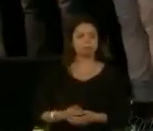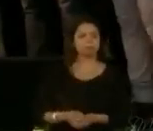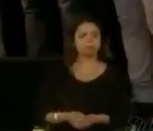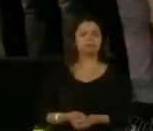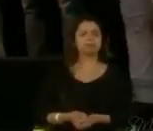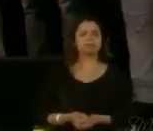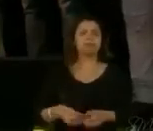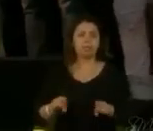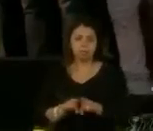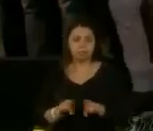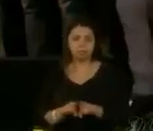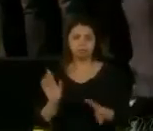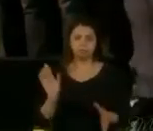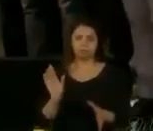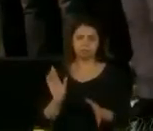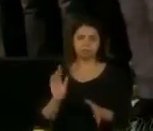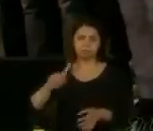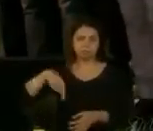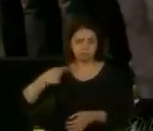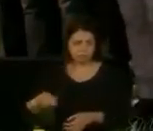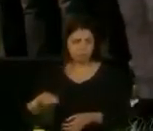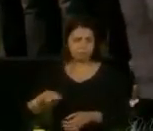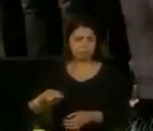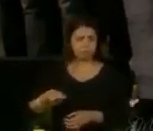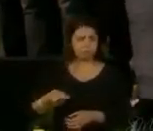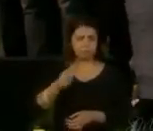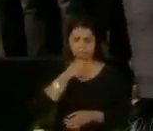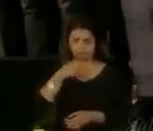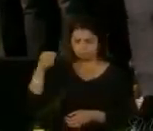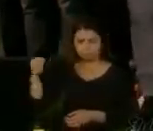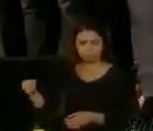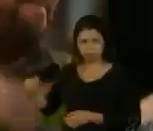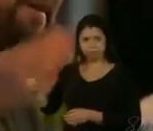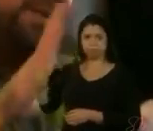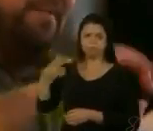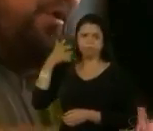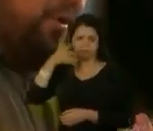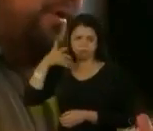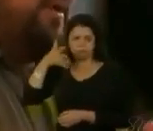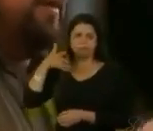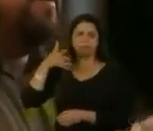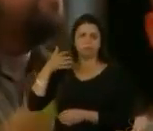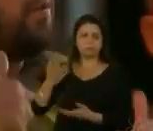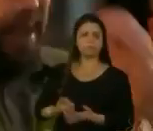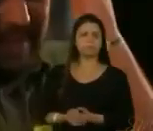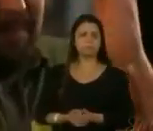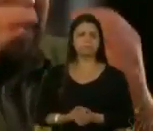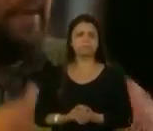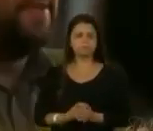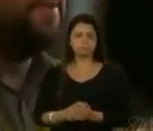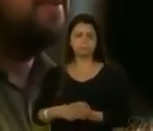termino, obviamente, depois passando a palavra à minha esposa, com todo respeito